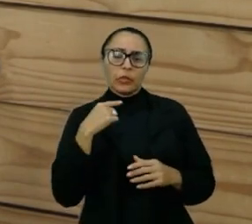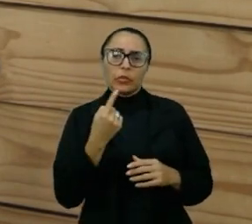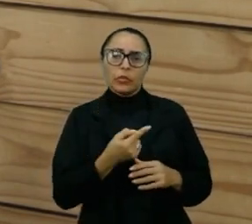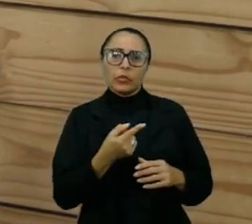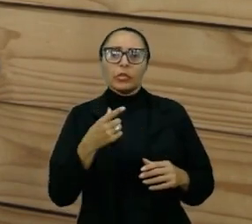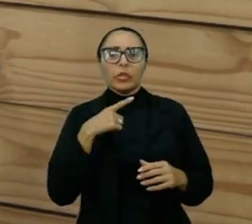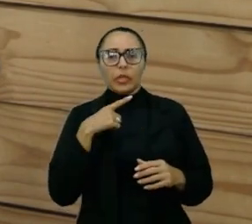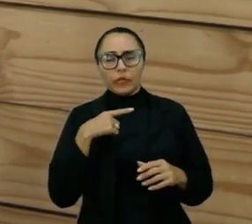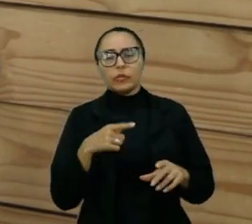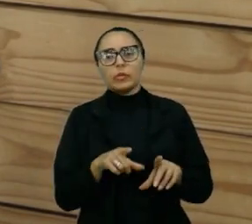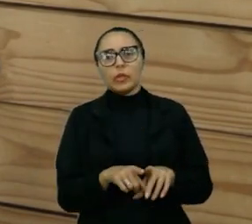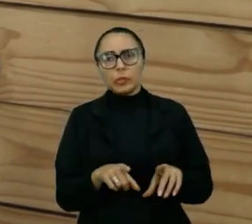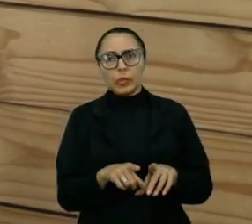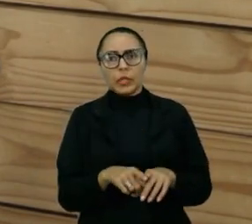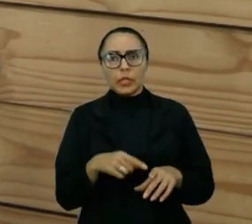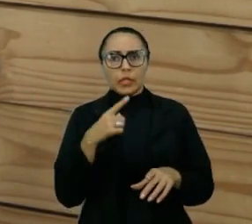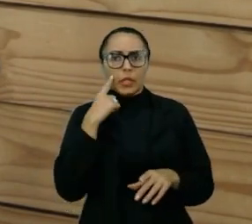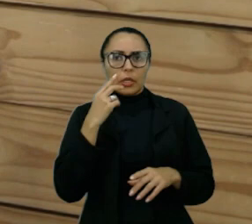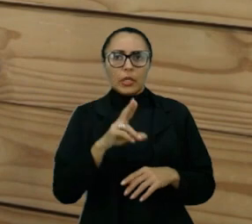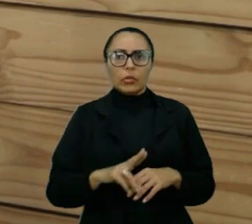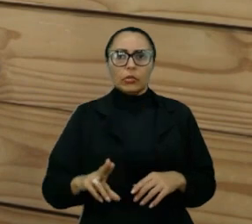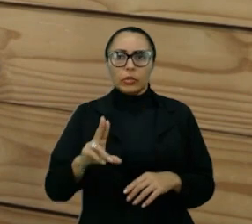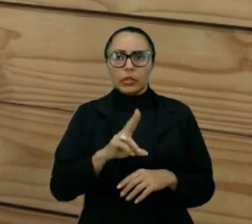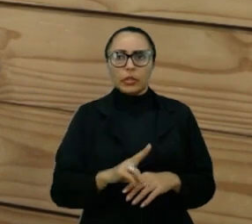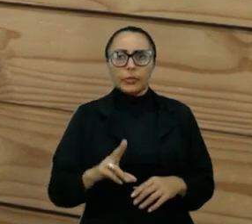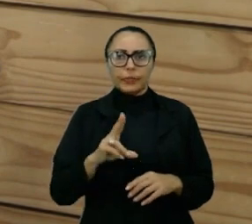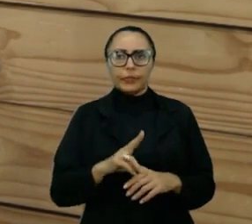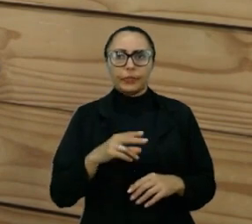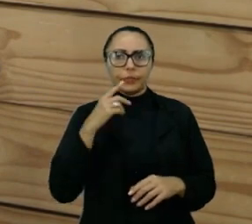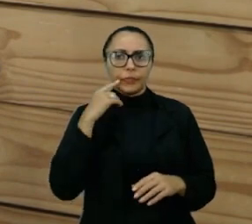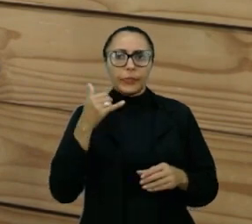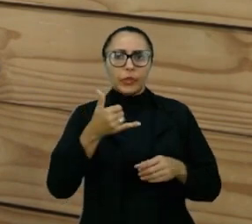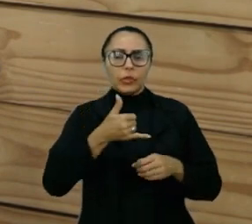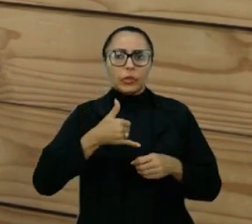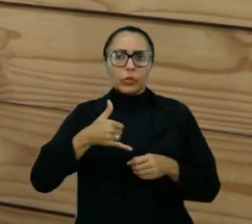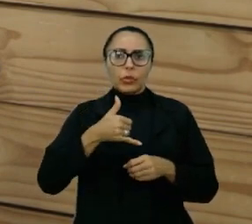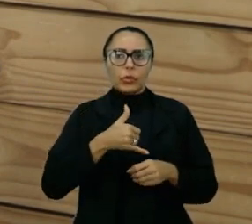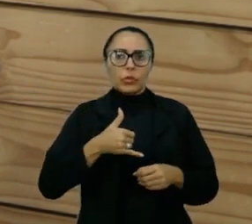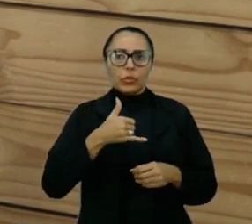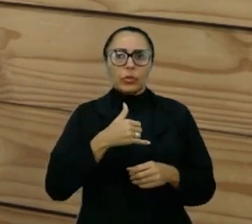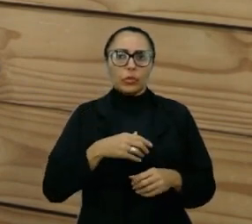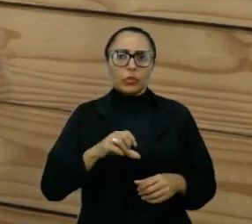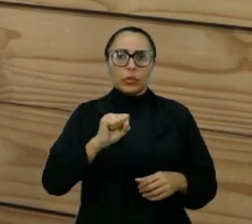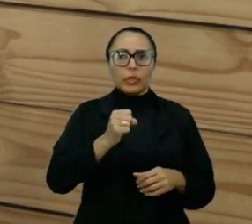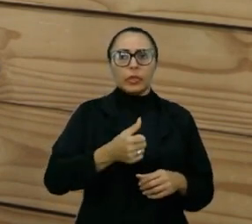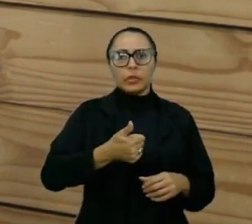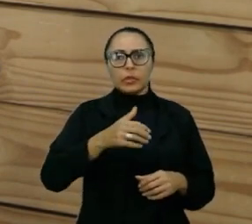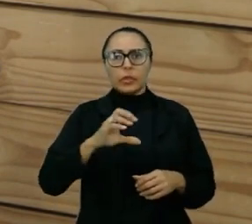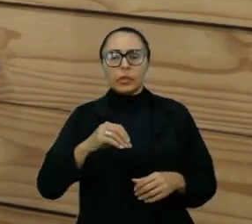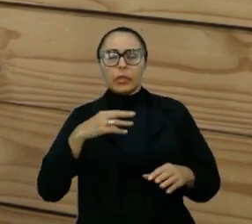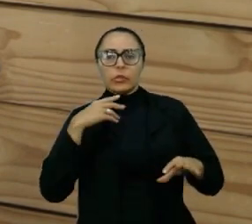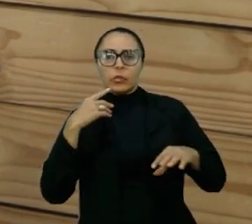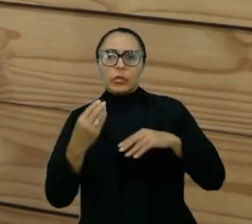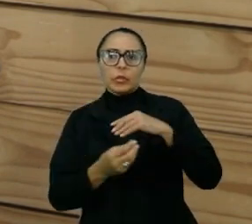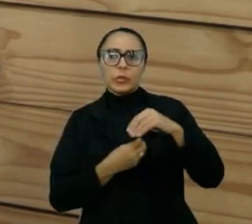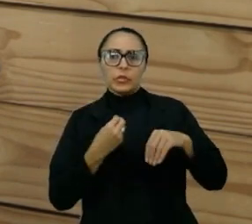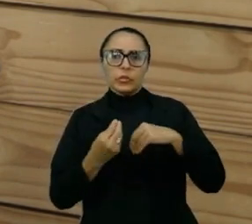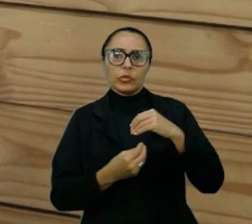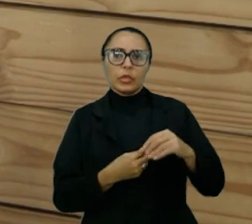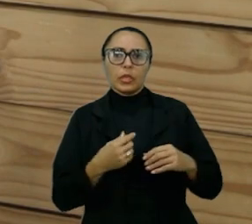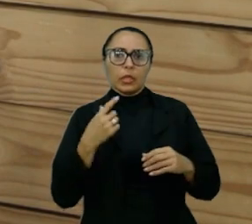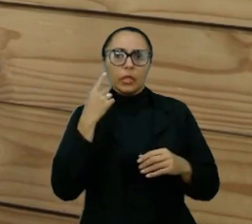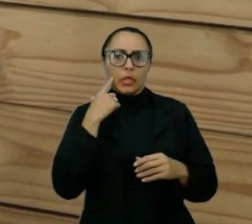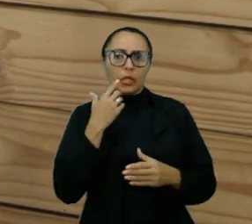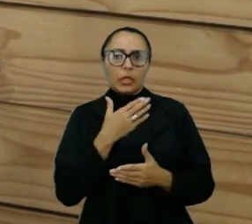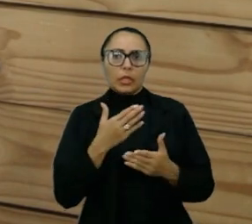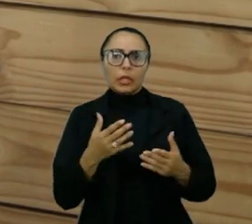a utilização do óleo diesel S10 com mistura BX. Essa mistura BX é uma mistura